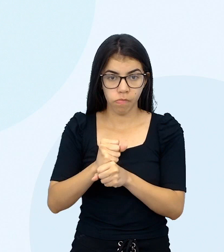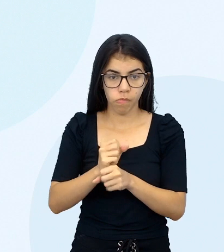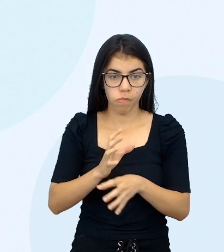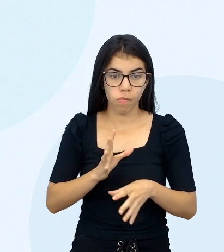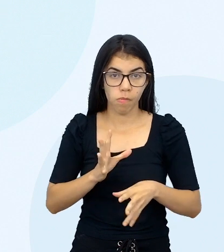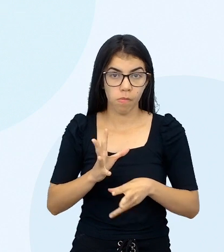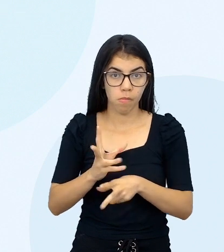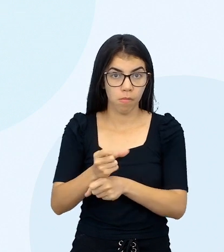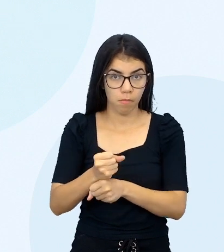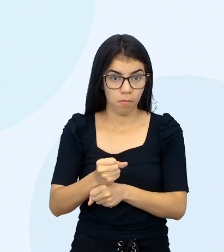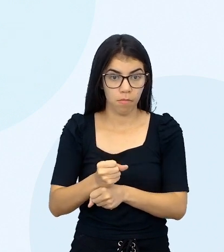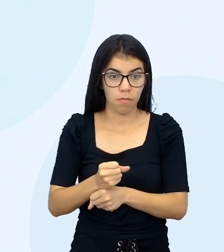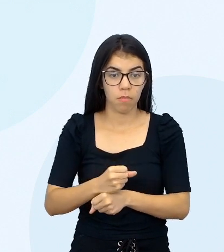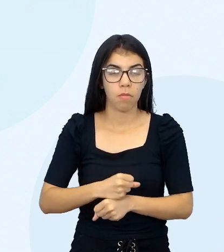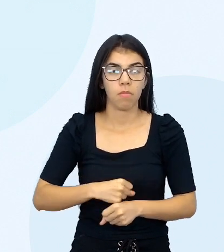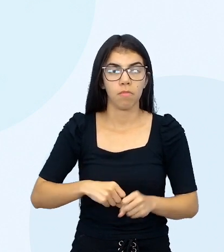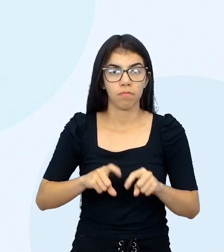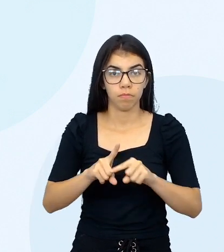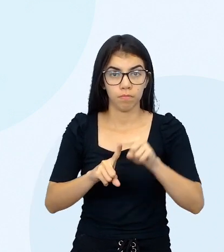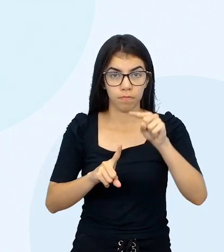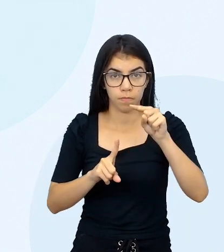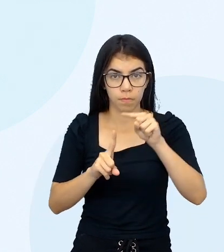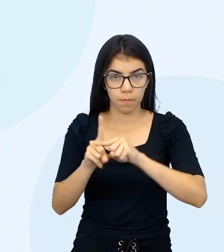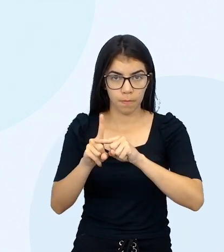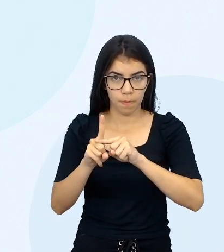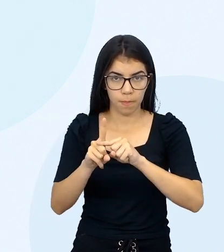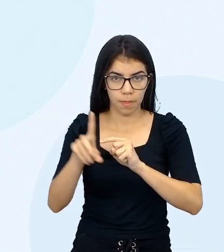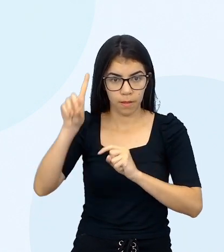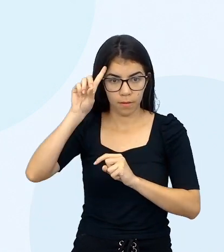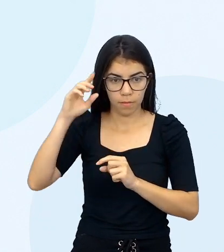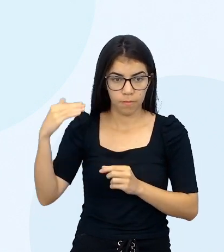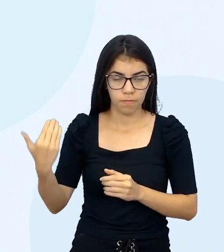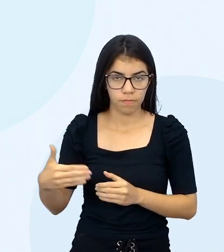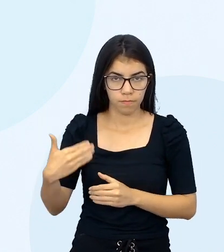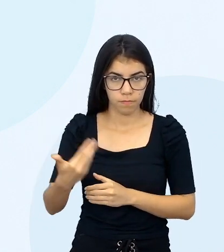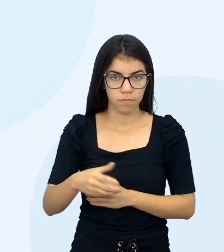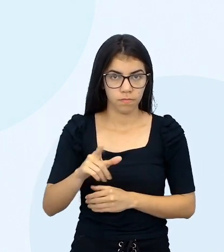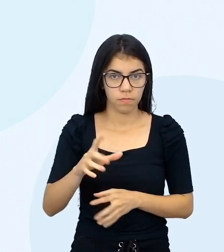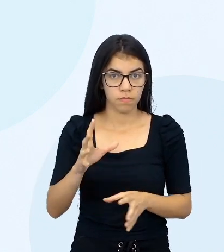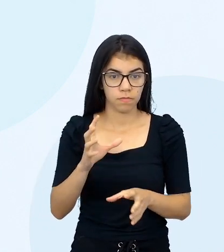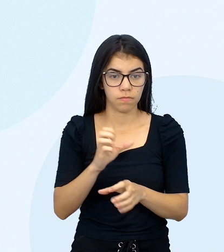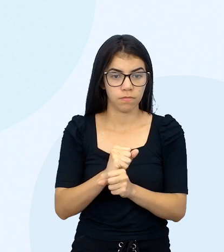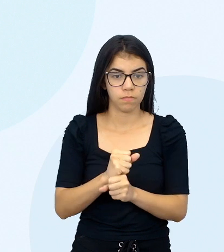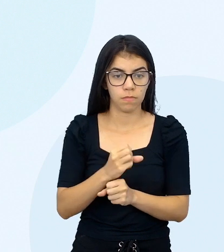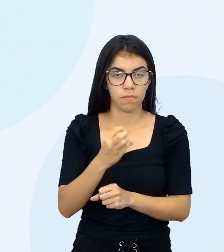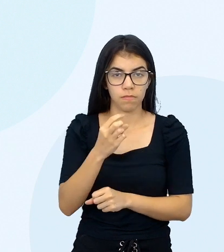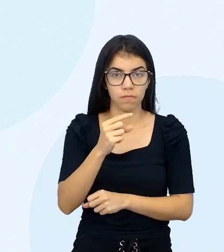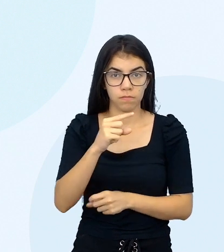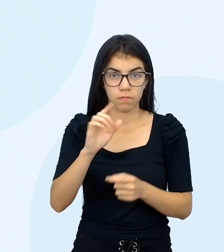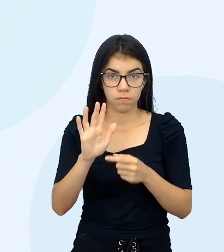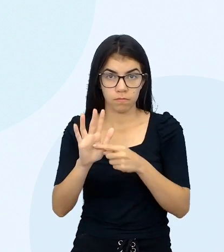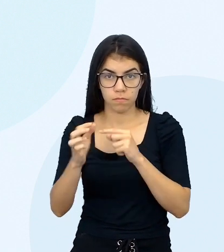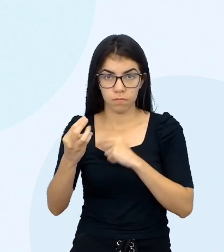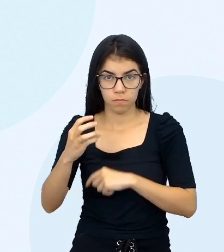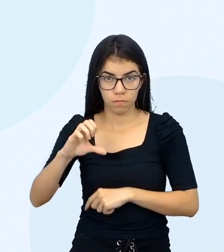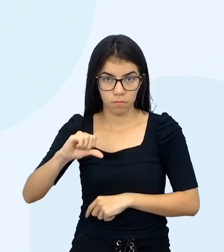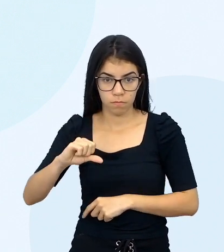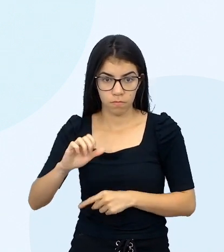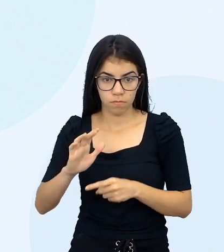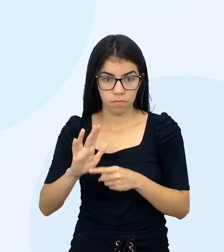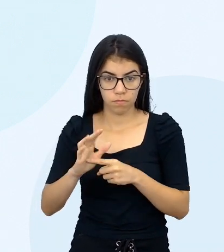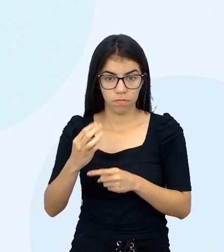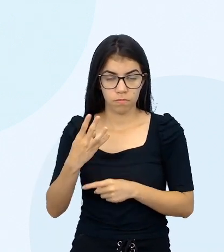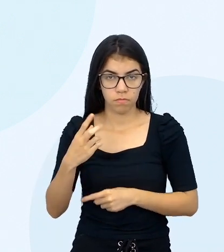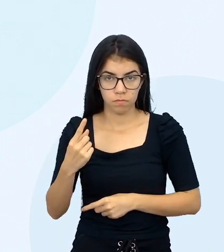Da temperatura máxima com a mínima no dia. Então, Isso. a linha, né? Então, eu vou somar o menos 39 com o menos 41, vou somando. Isso. E depois o valor